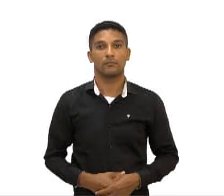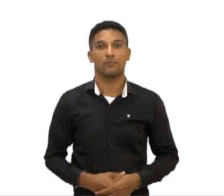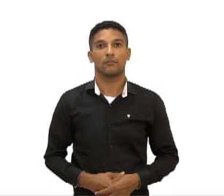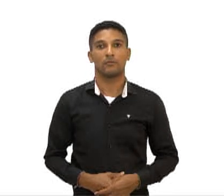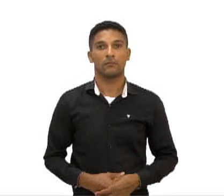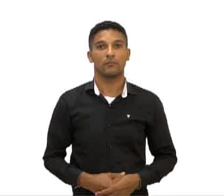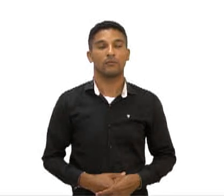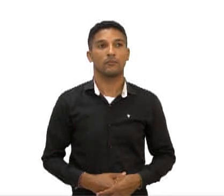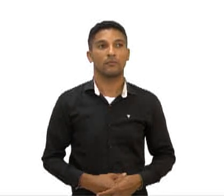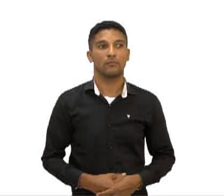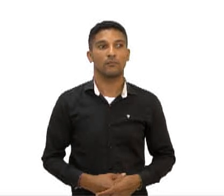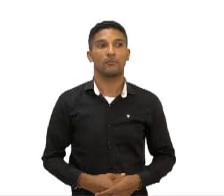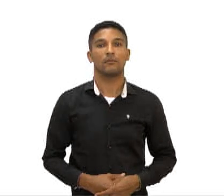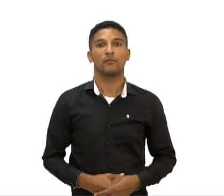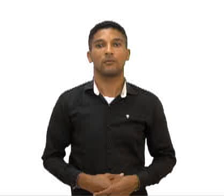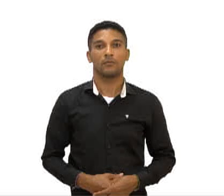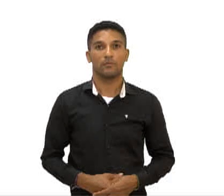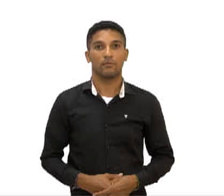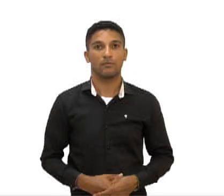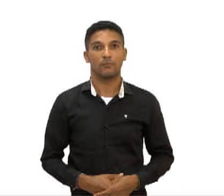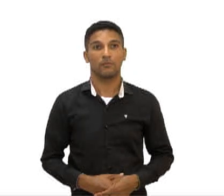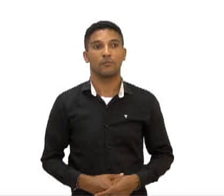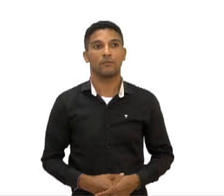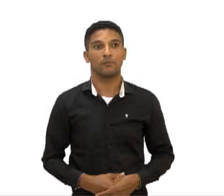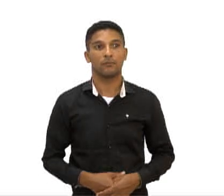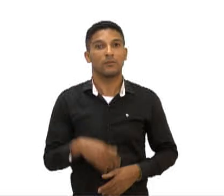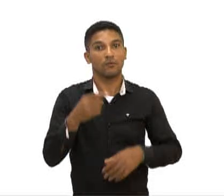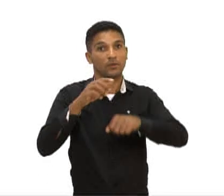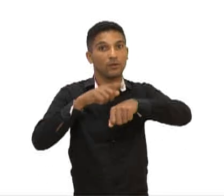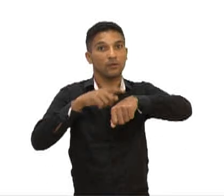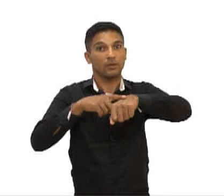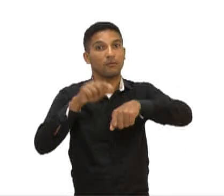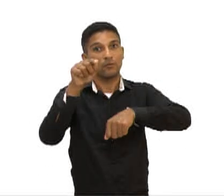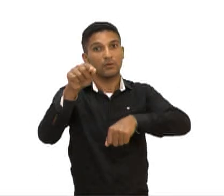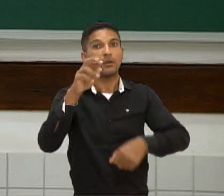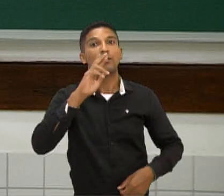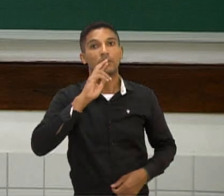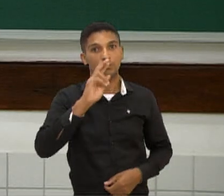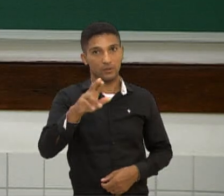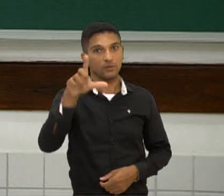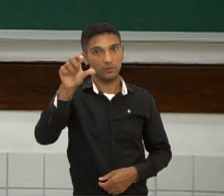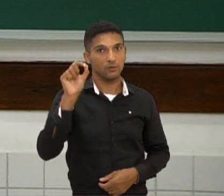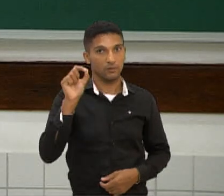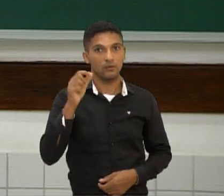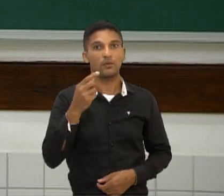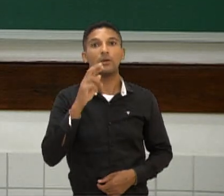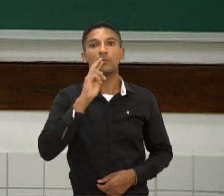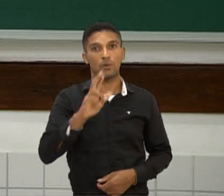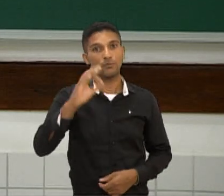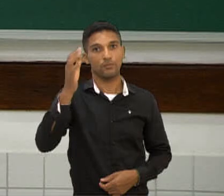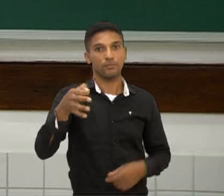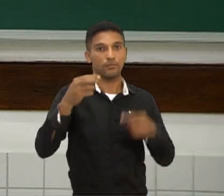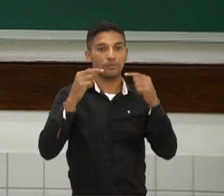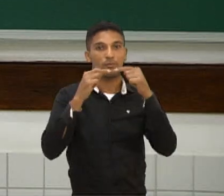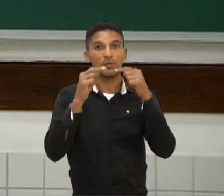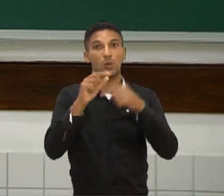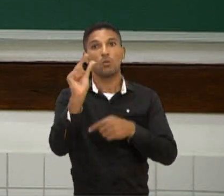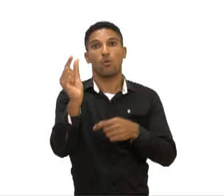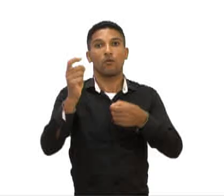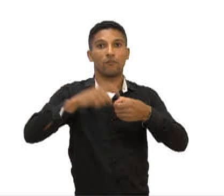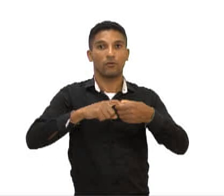dança estática. Vamos lá, dar um tempinho para vocês responderem, escolherem a alternativa correta e daqui a pouco